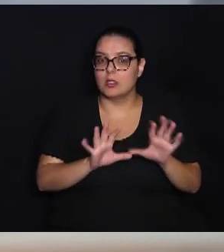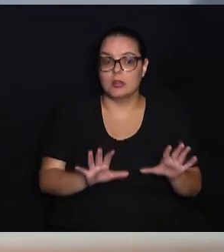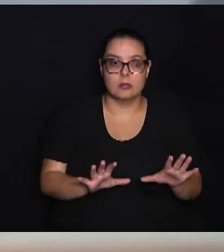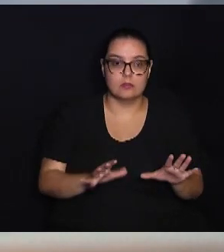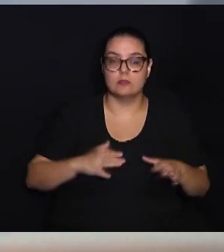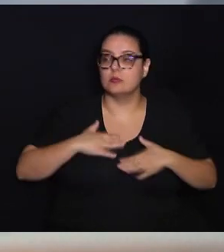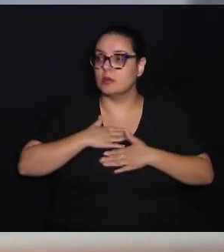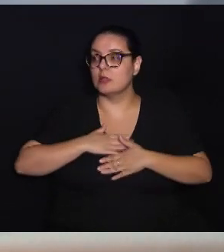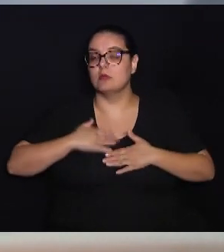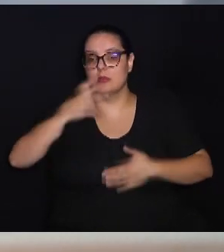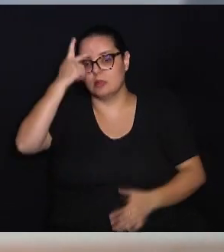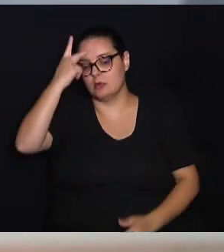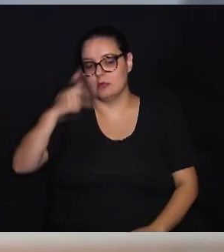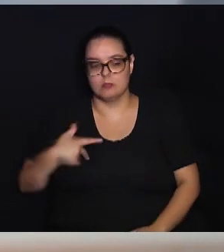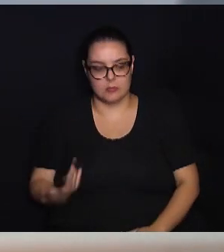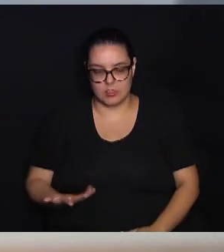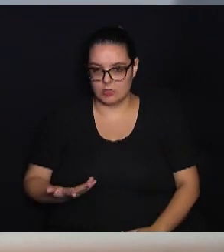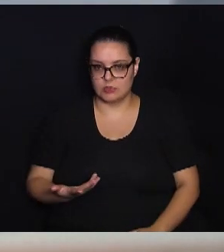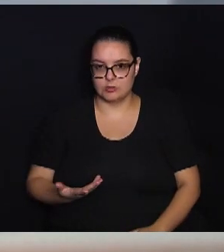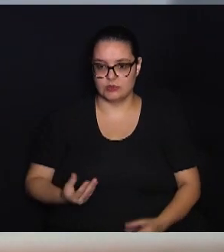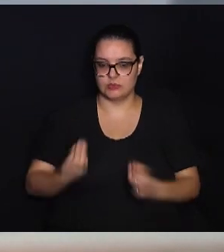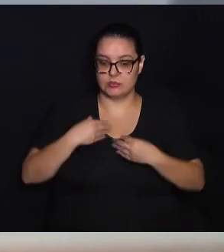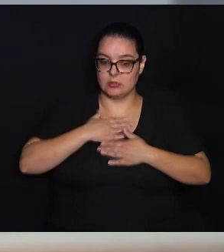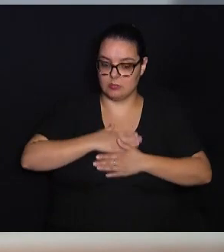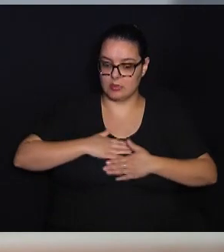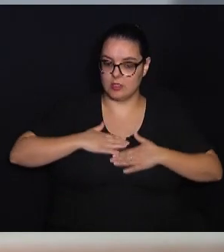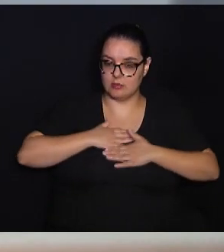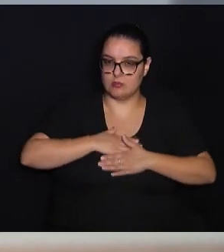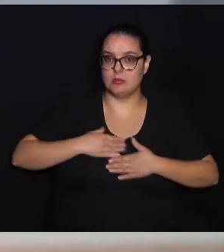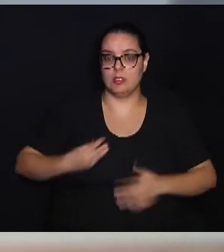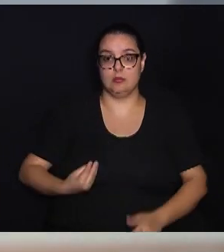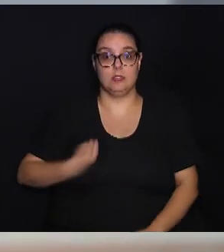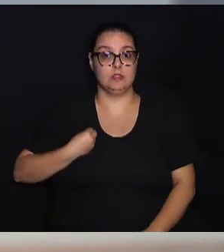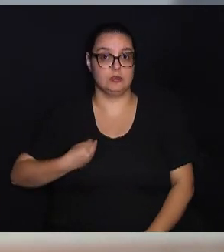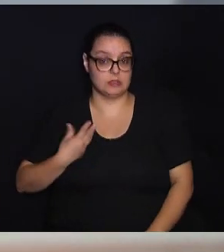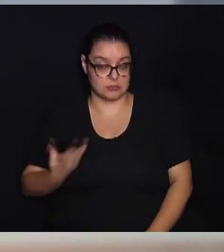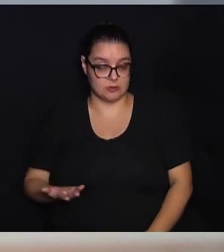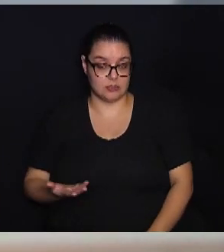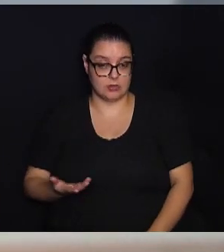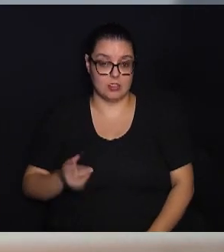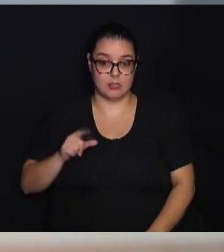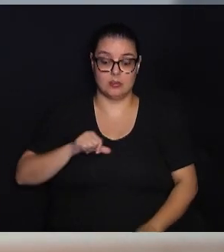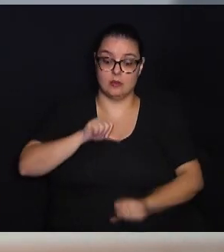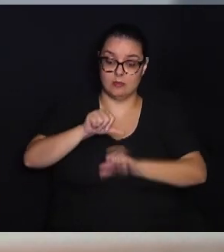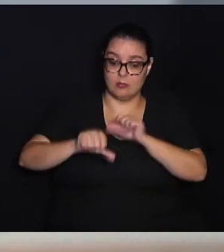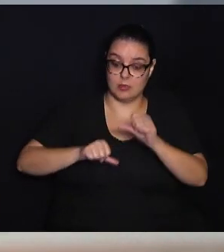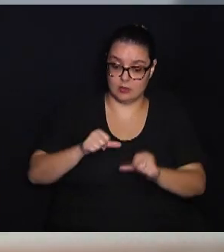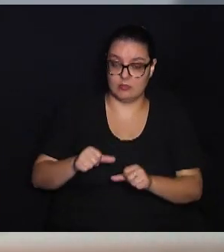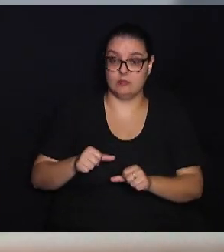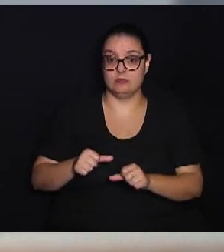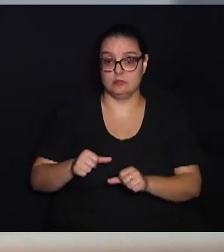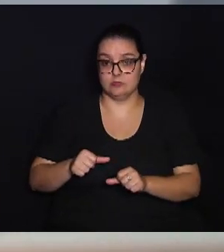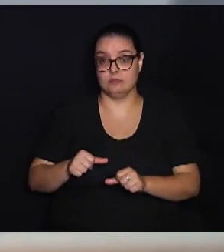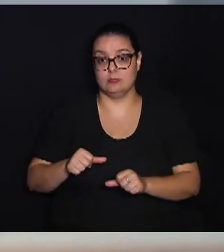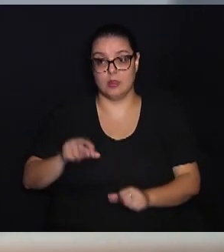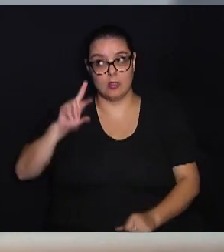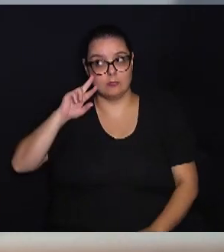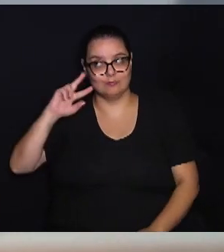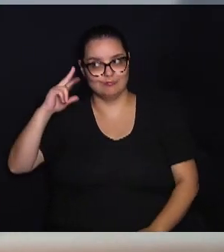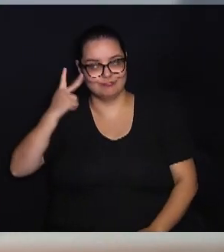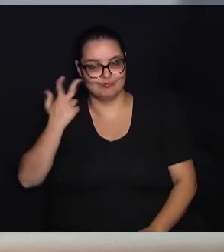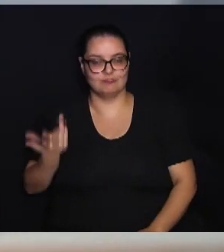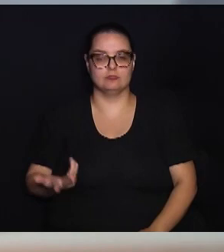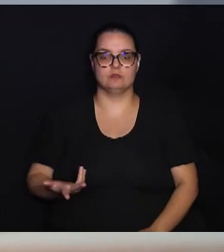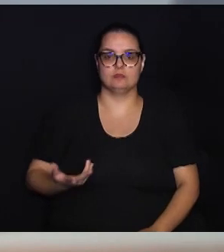mão de algo que é prazeroso para você, que traz uma satisfação para a sua vida? Então é uma mudança de mindset, né? Você